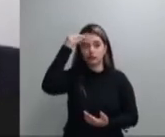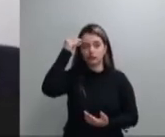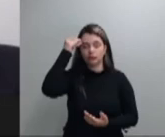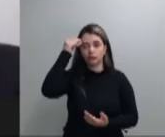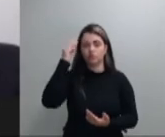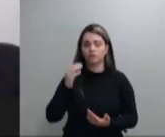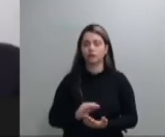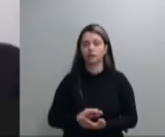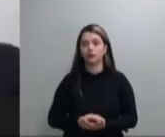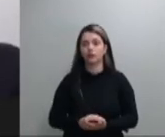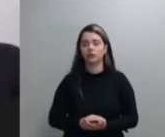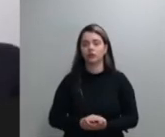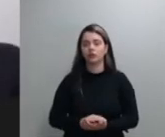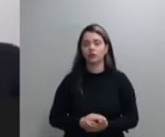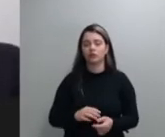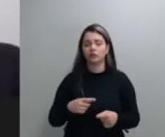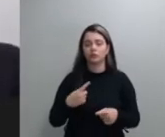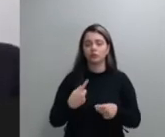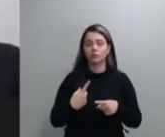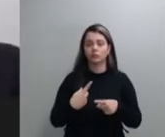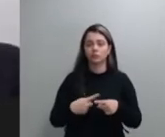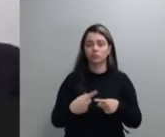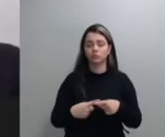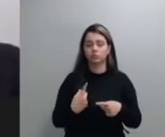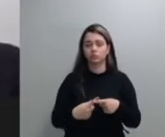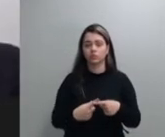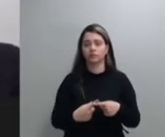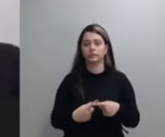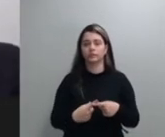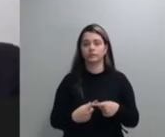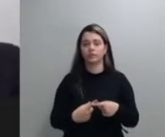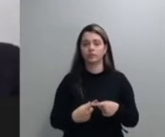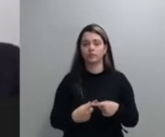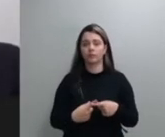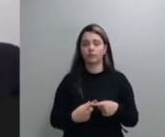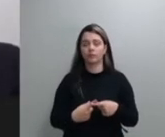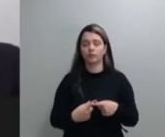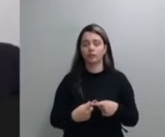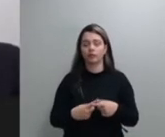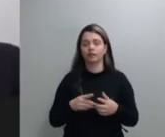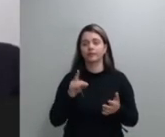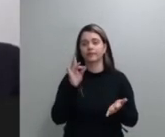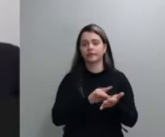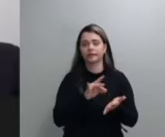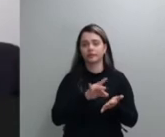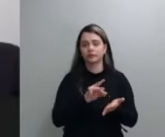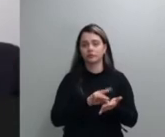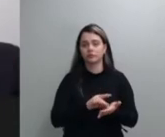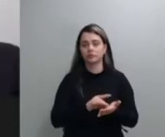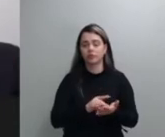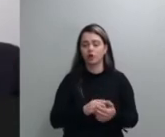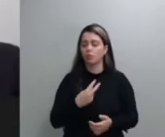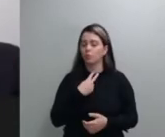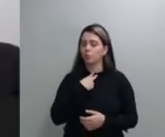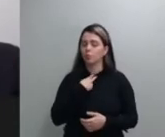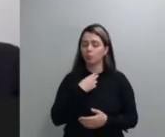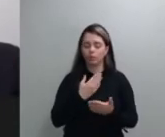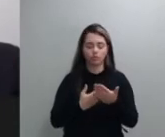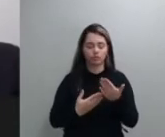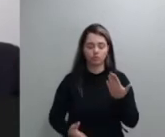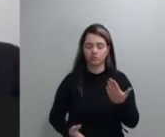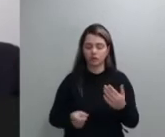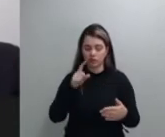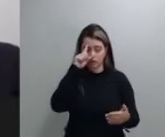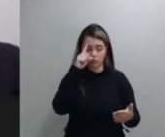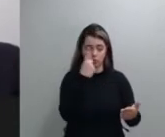por causa do preceito da verdade real não se pode dispensar a acusação